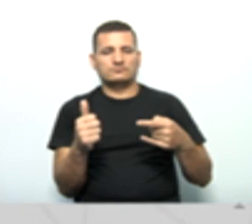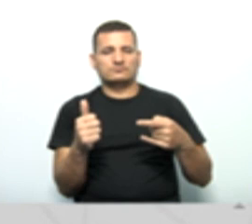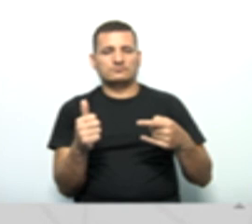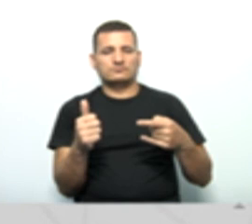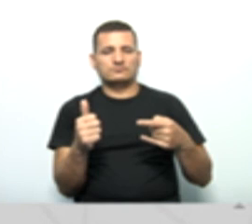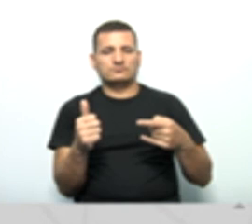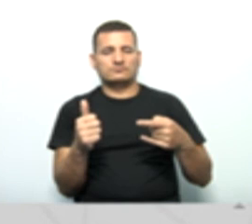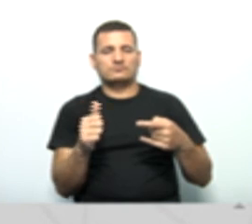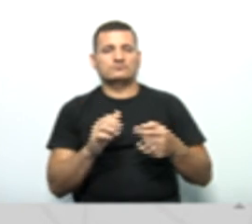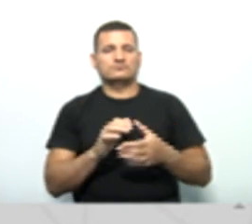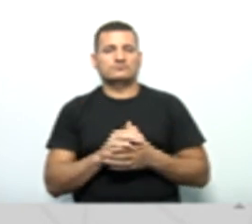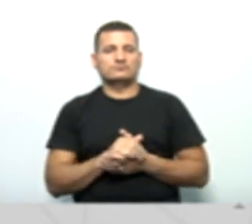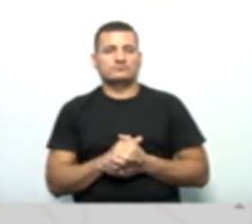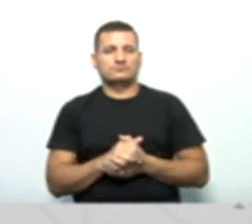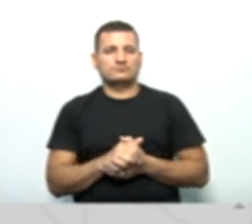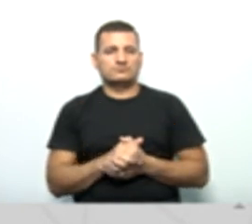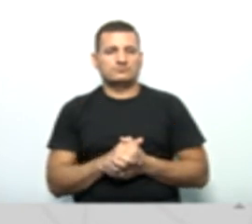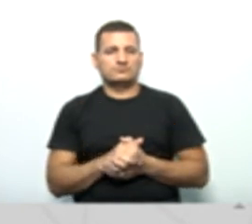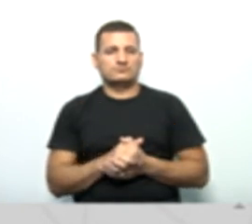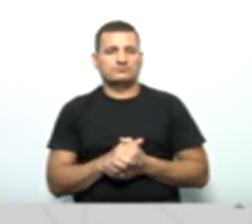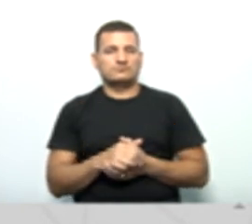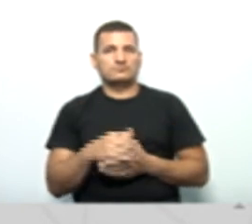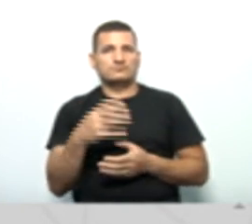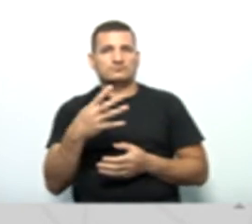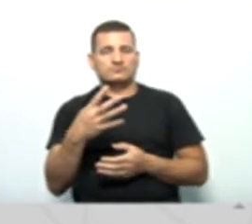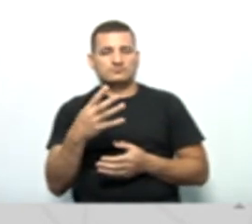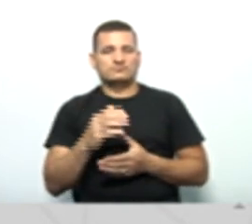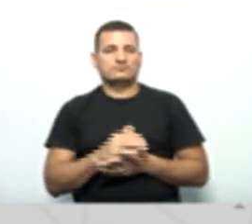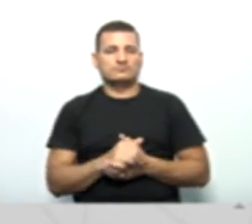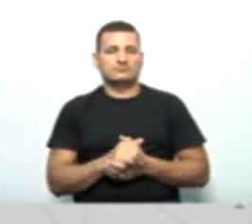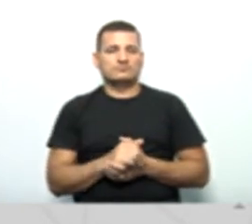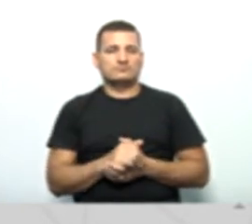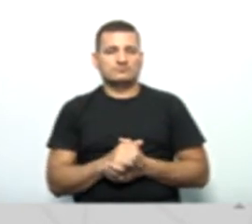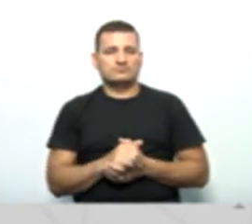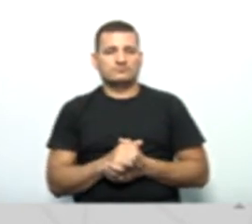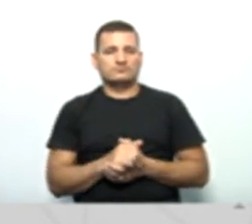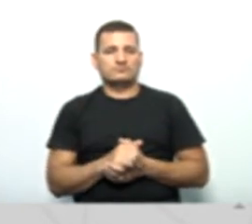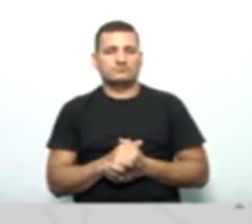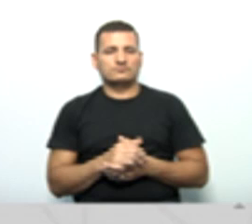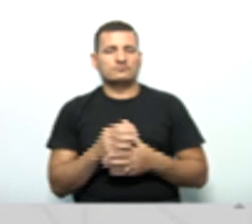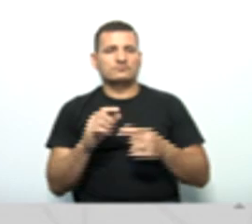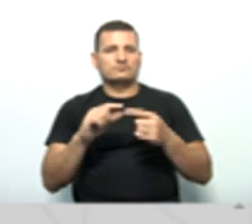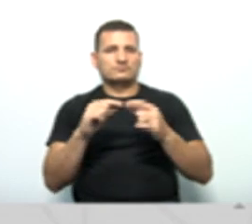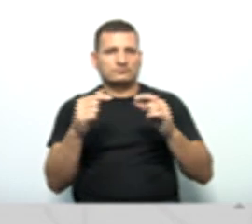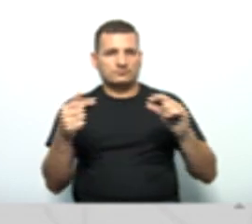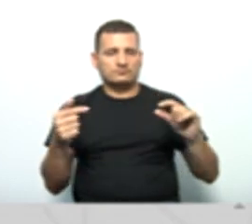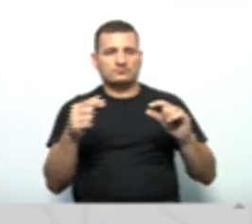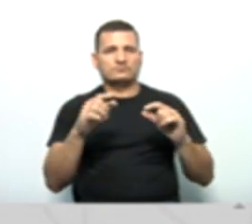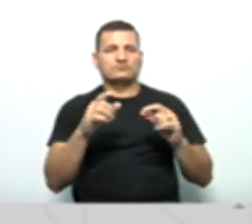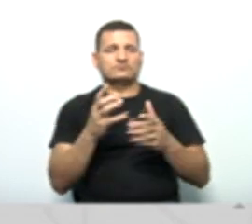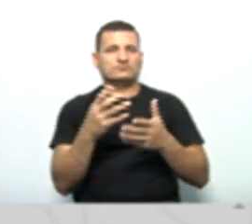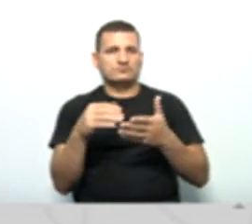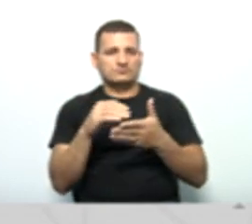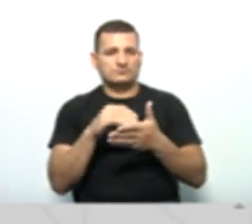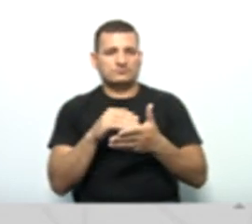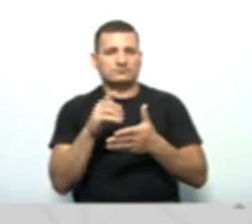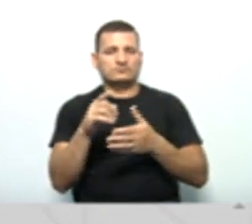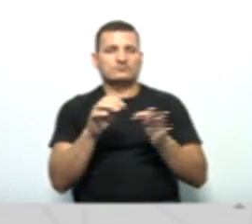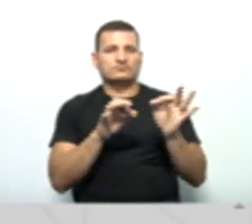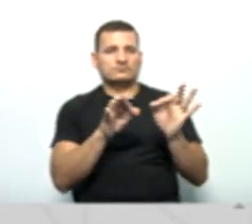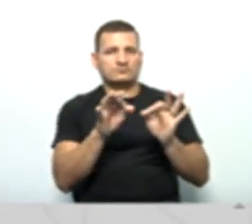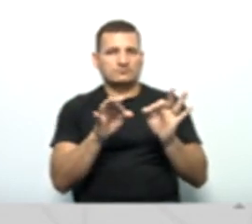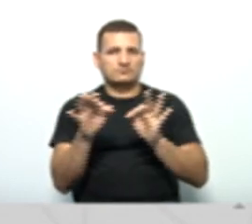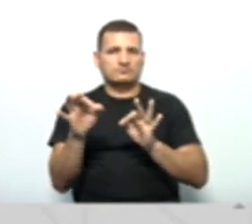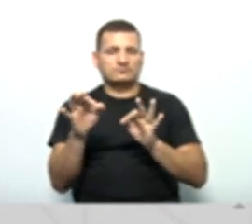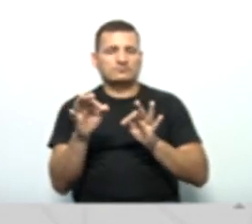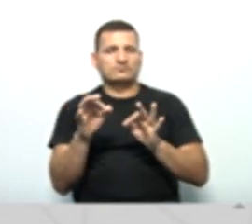a segunda posição. A 4. Com base no fundamento da estrutura de dados, você deve construir um script